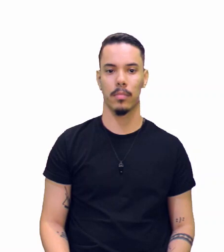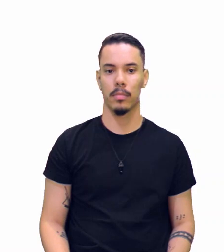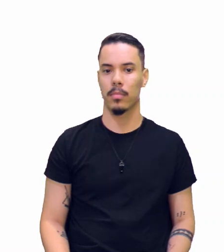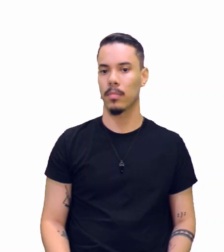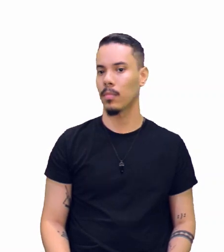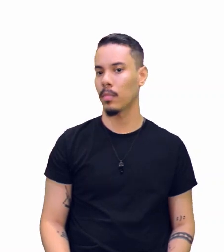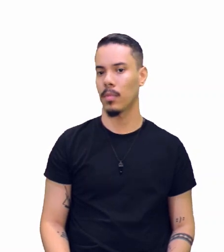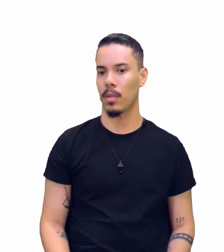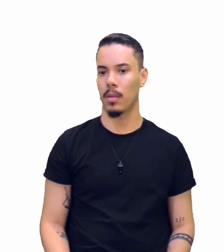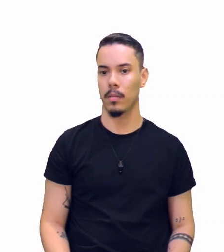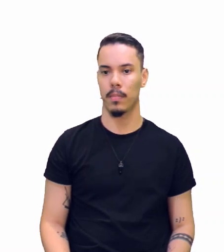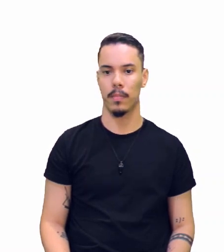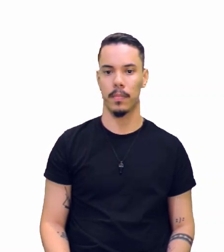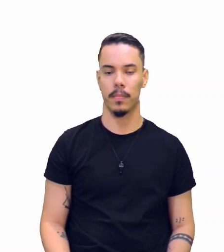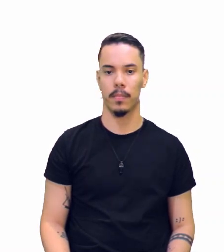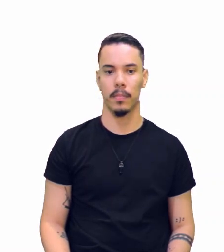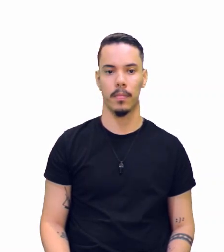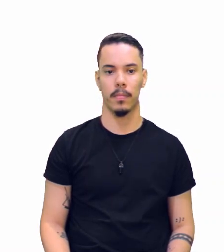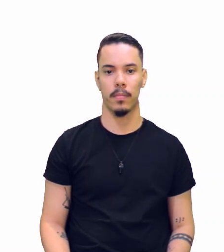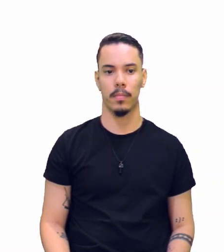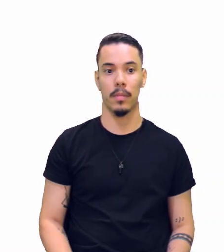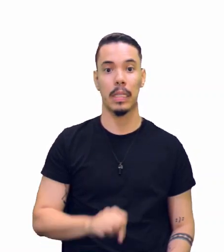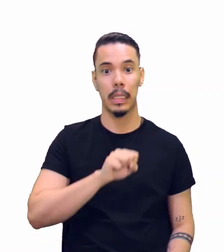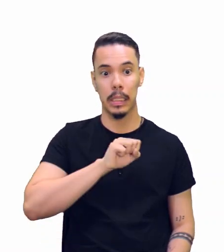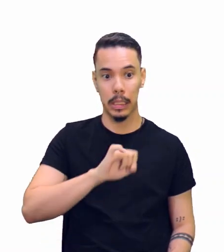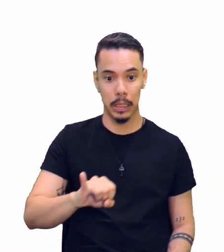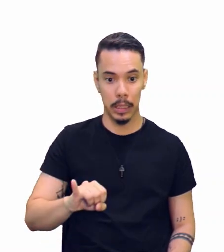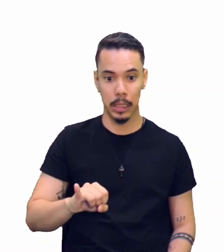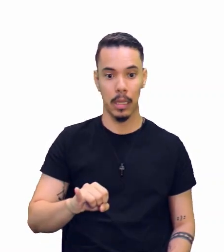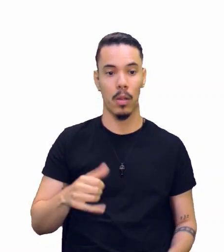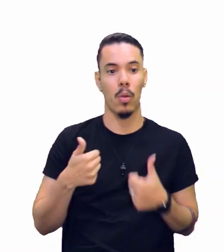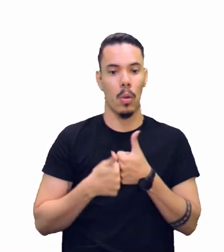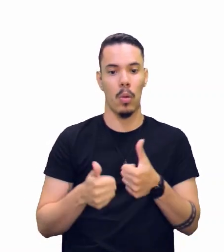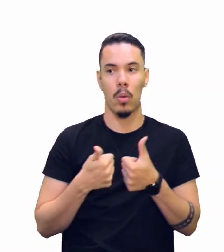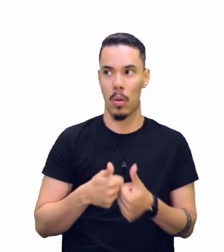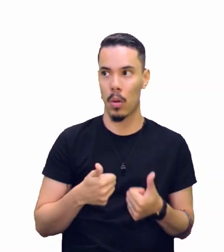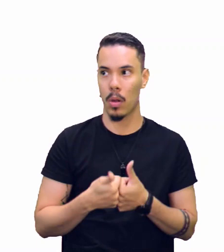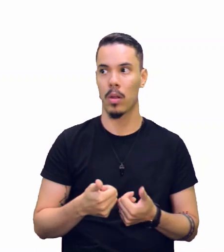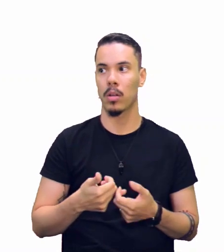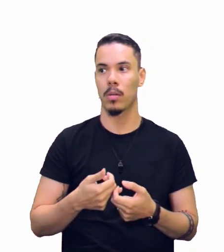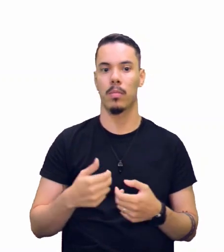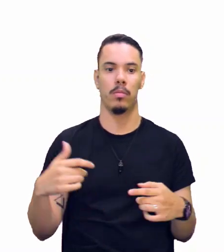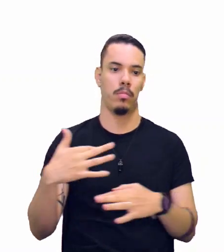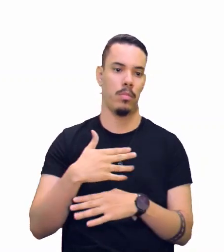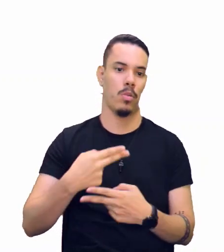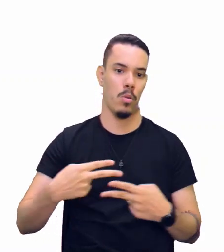transportation is efficient, se o transporte público é eficiente,